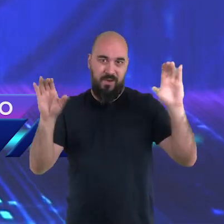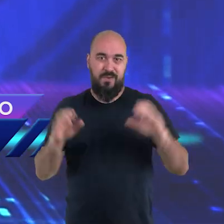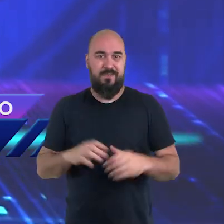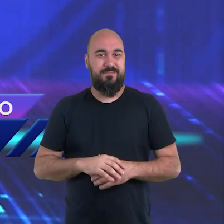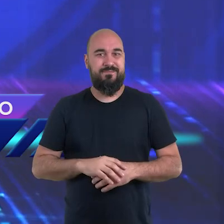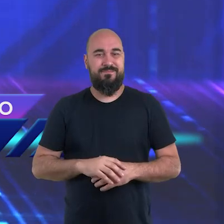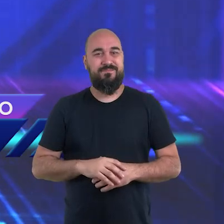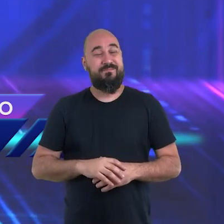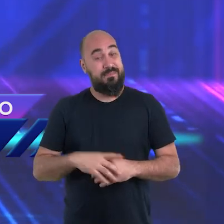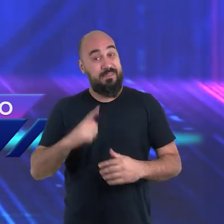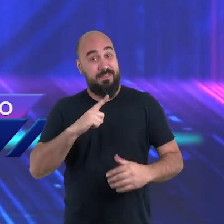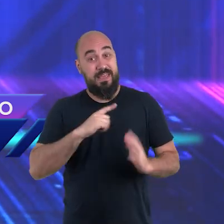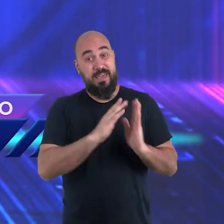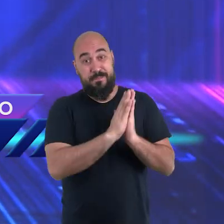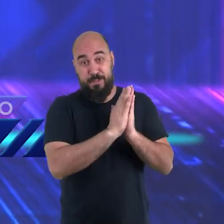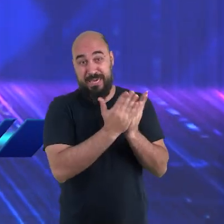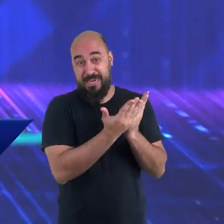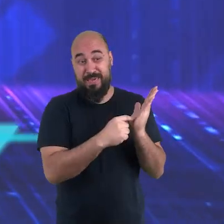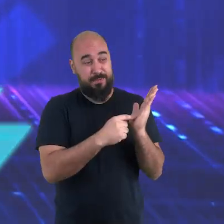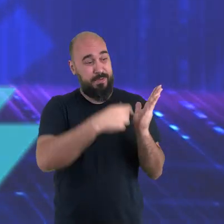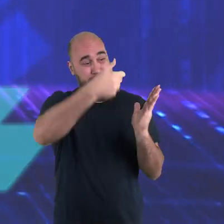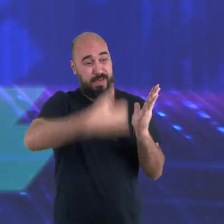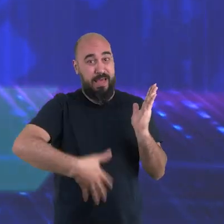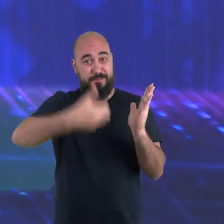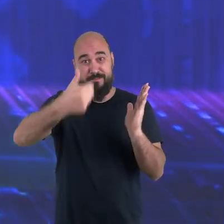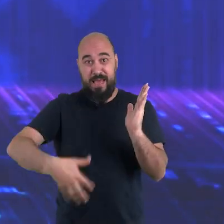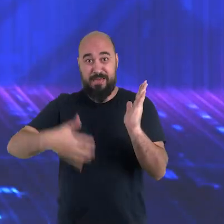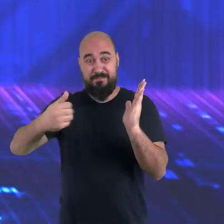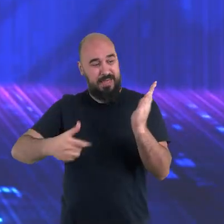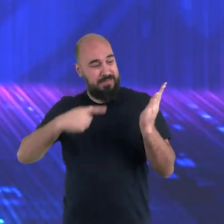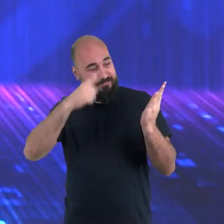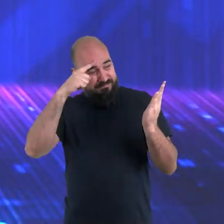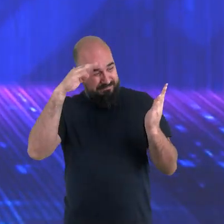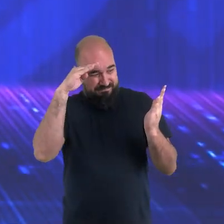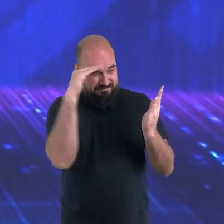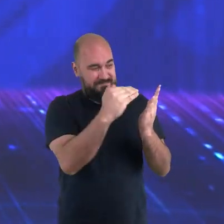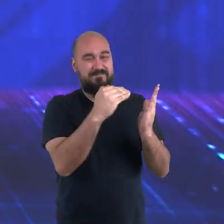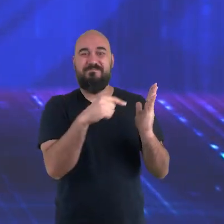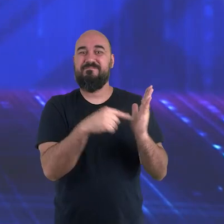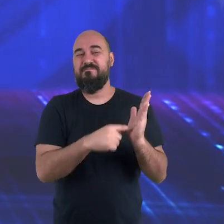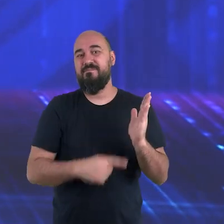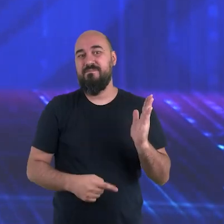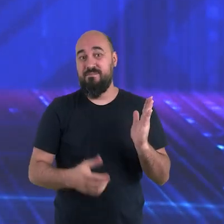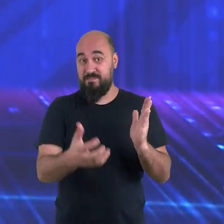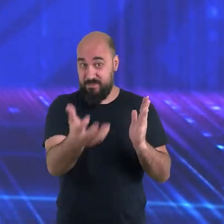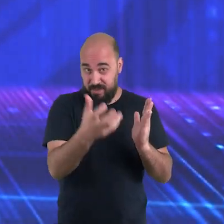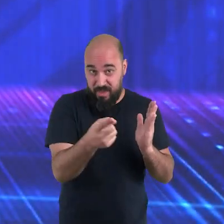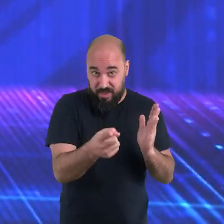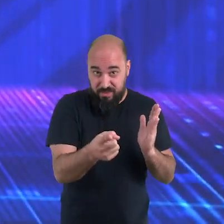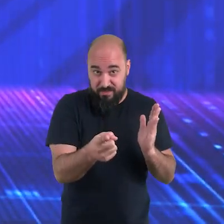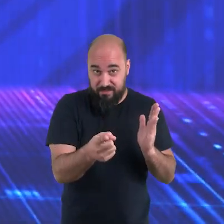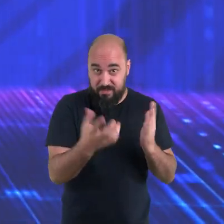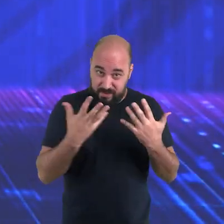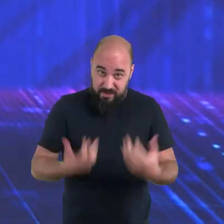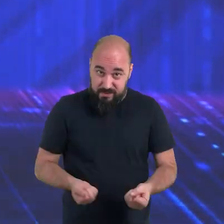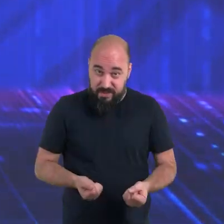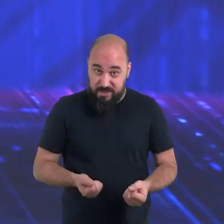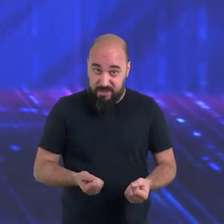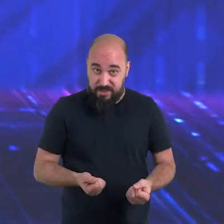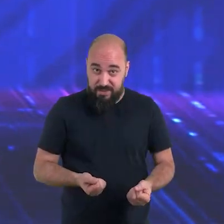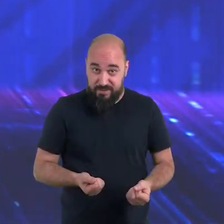está todo descrito na Bíblia, na palavra de Deus. Quer você aceitar